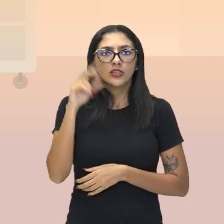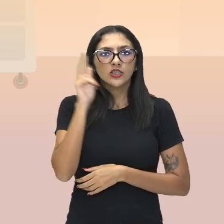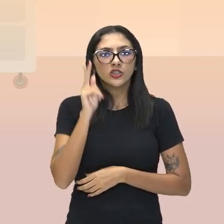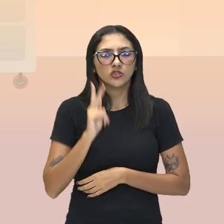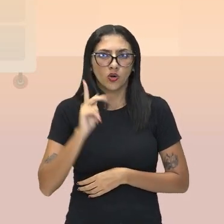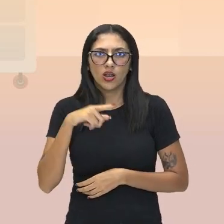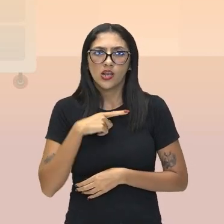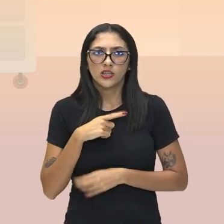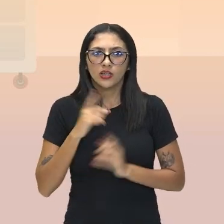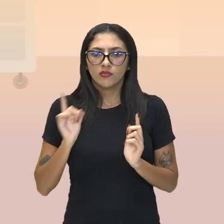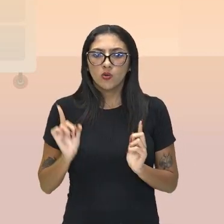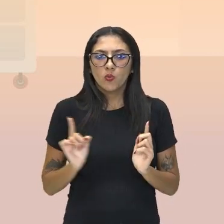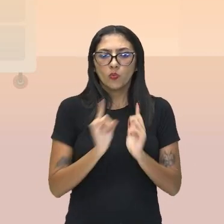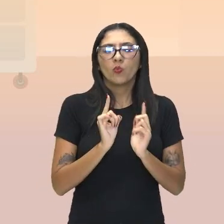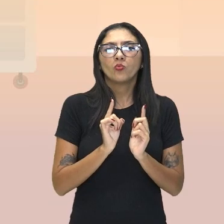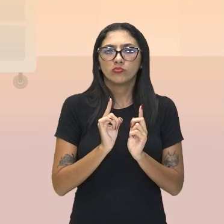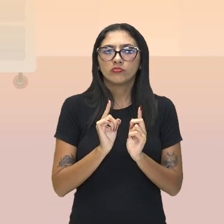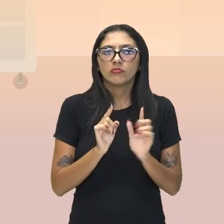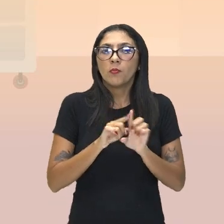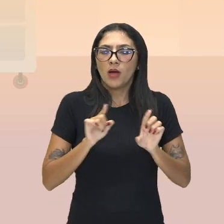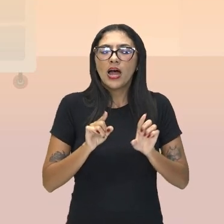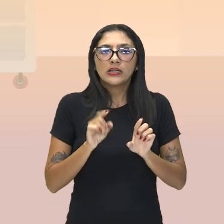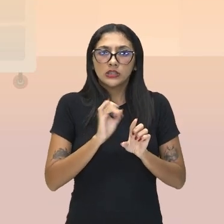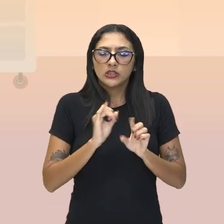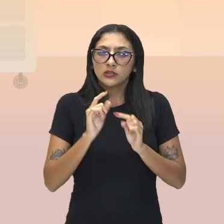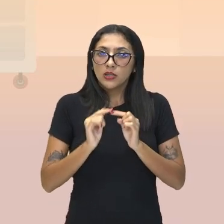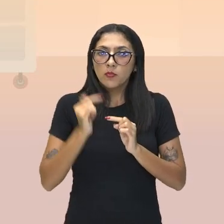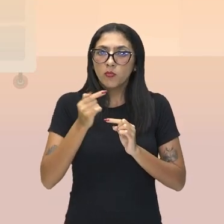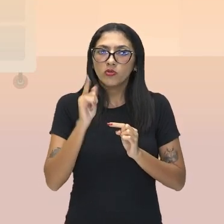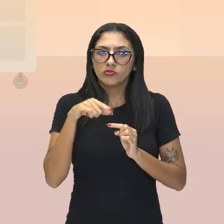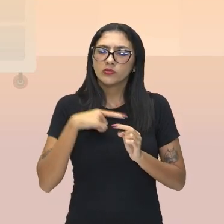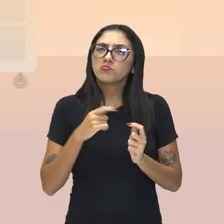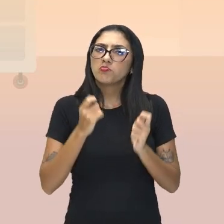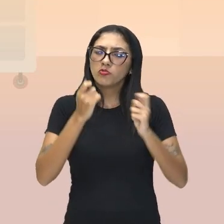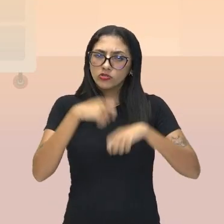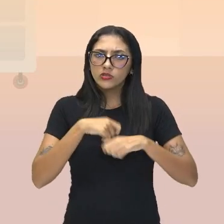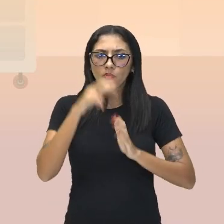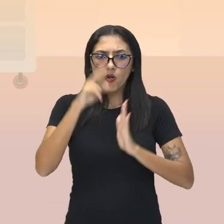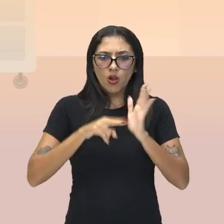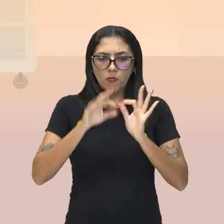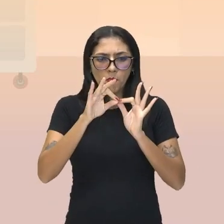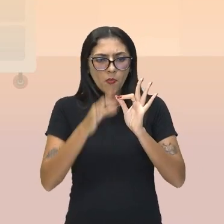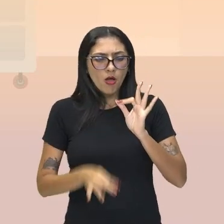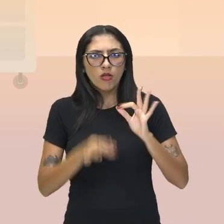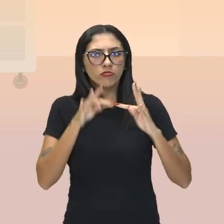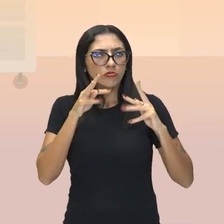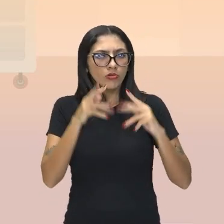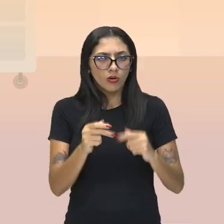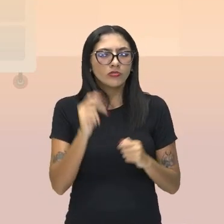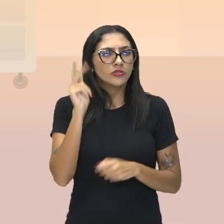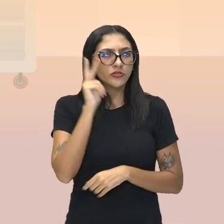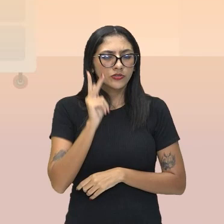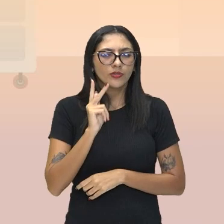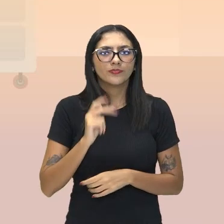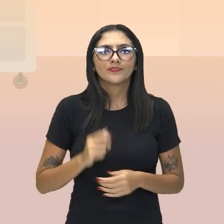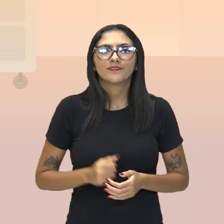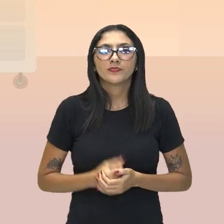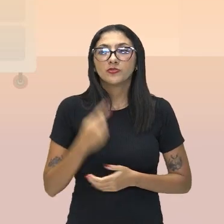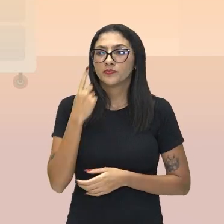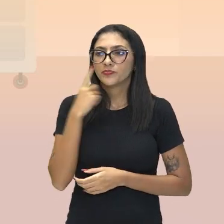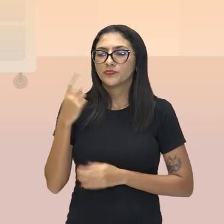mas leiam na íntegra. É bem interessante vocês fazerem a leitura desse conto por completo, tá bom? Então vamos ver algumas características. Olha